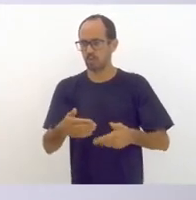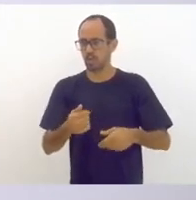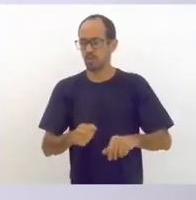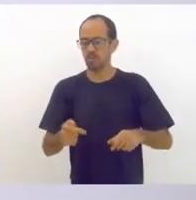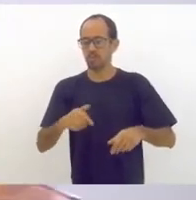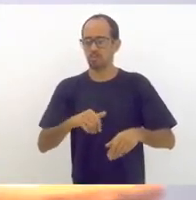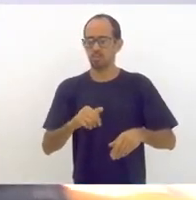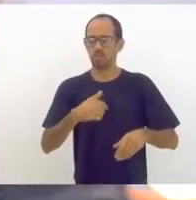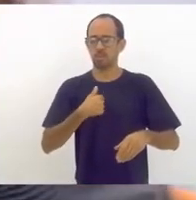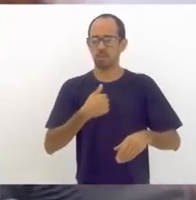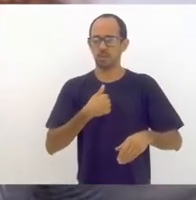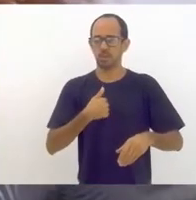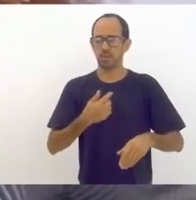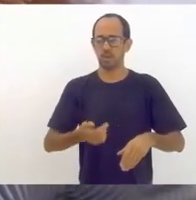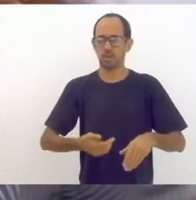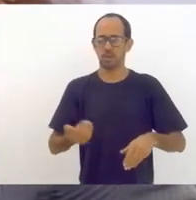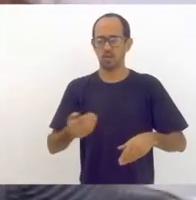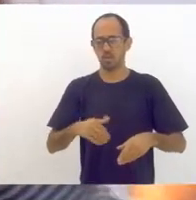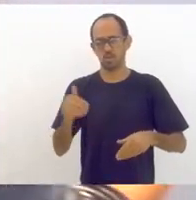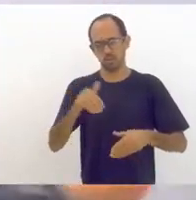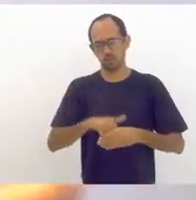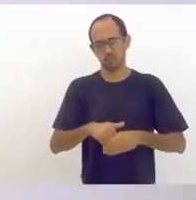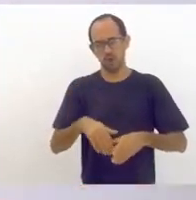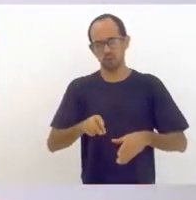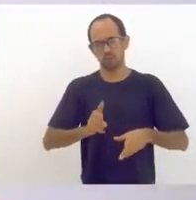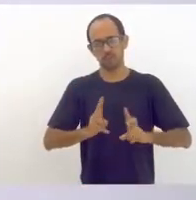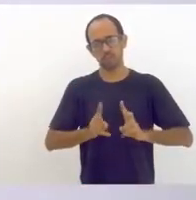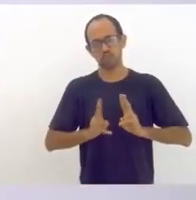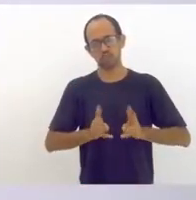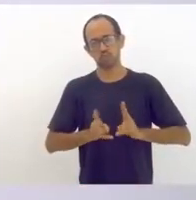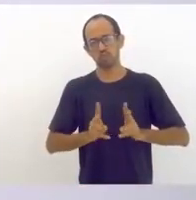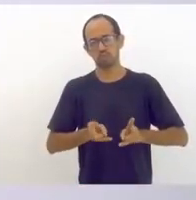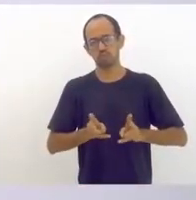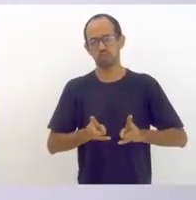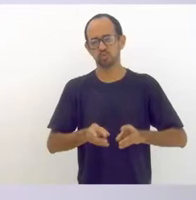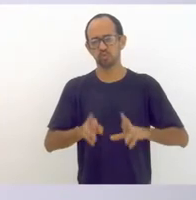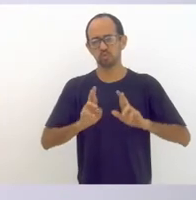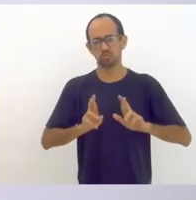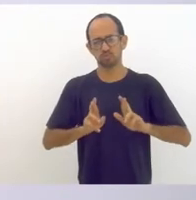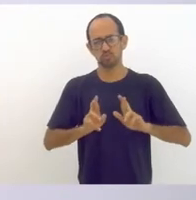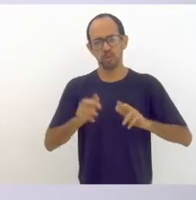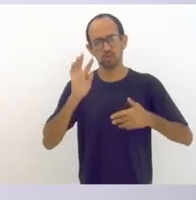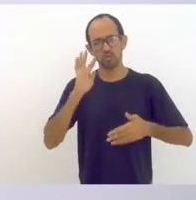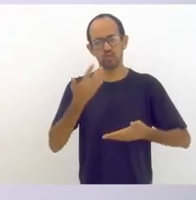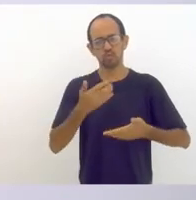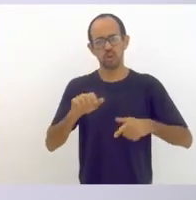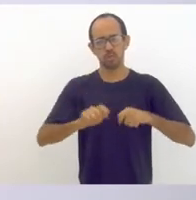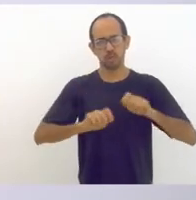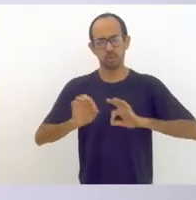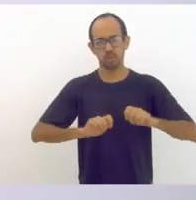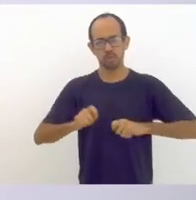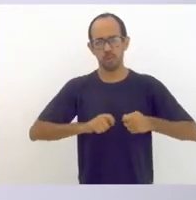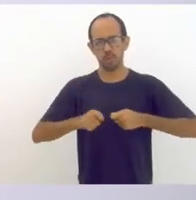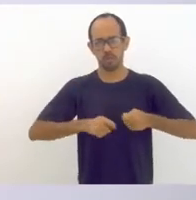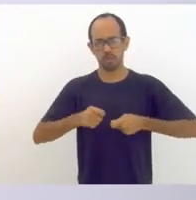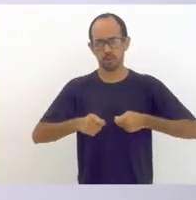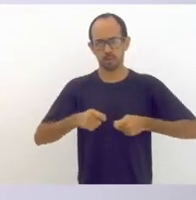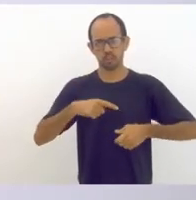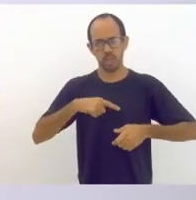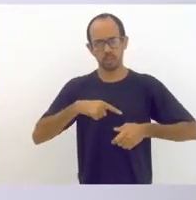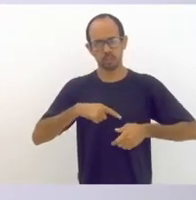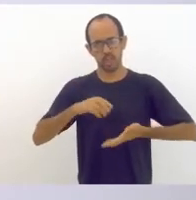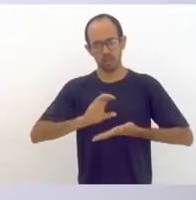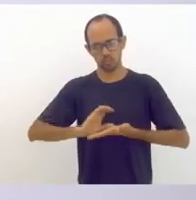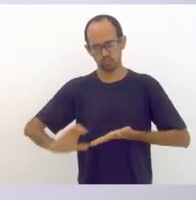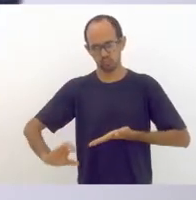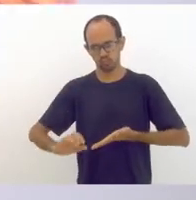gente receber isso tudo e alongar as questões para a solução do plano de manejo, que já tem recurso federal carimbado para